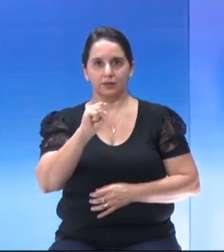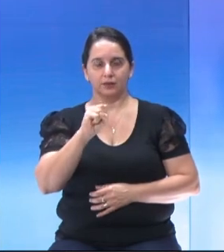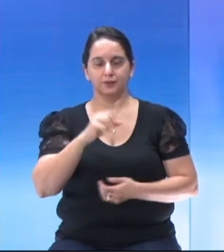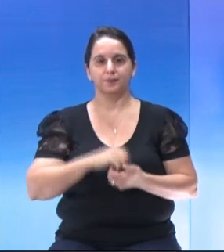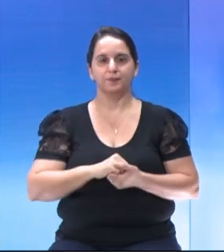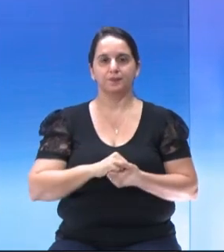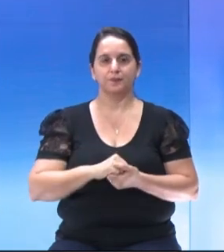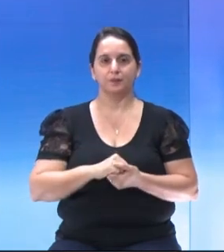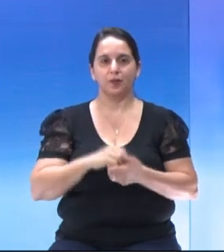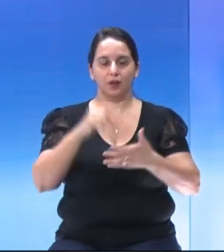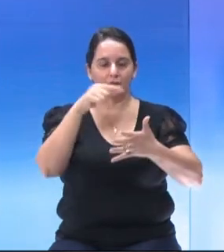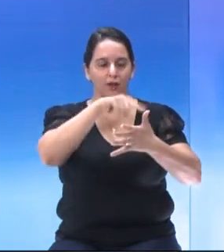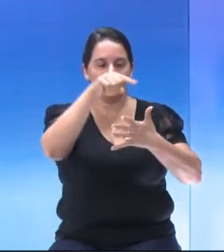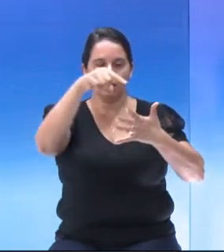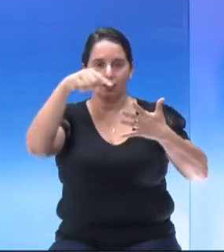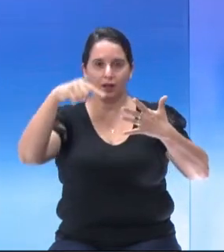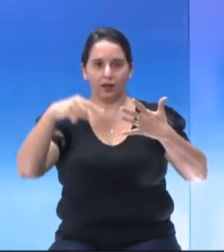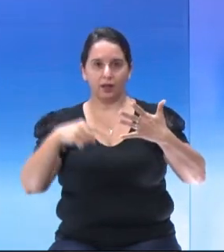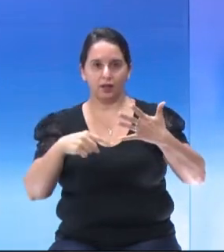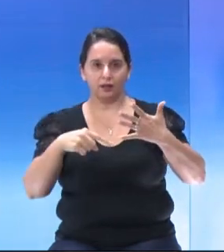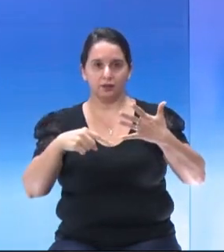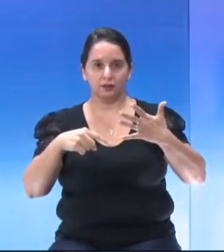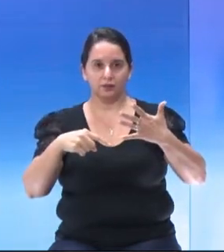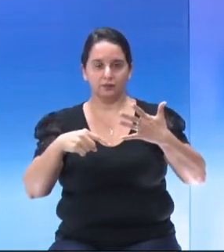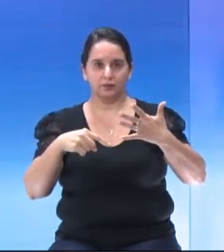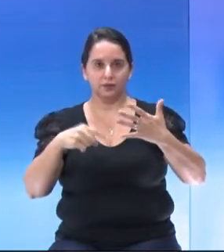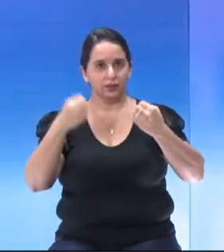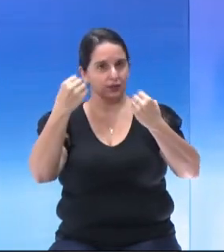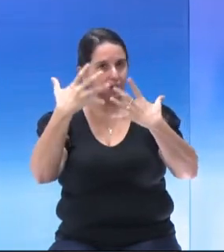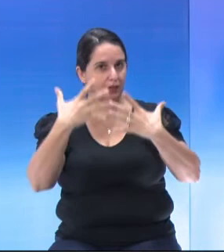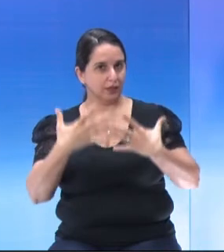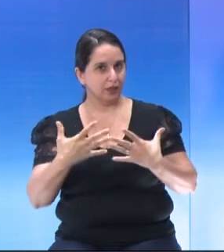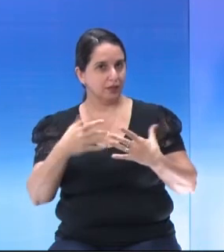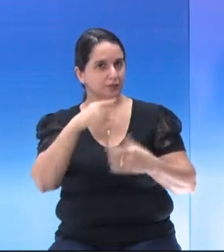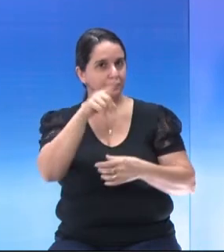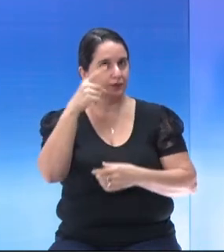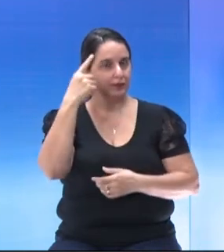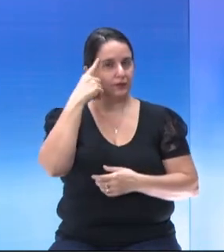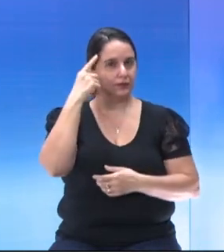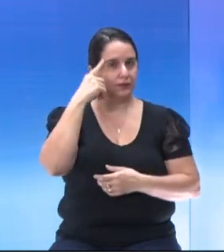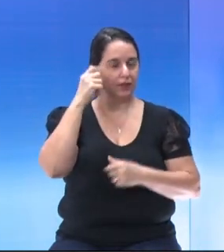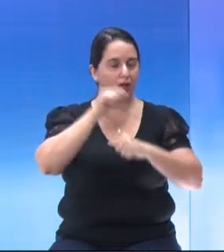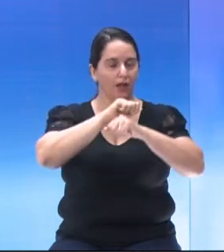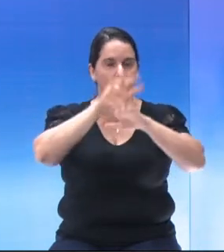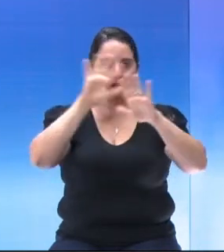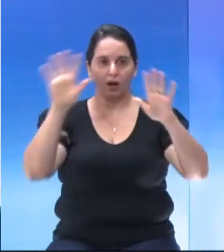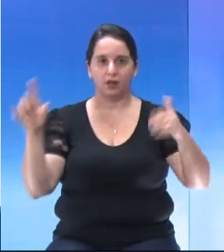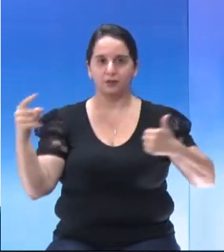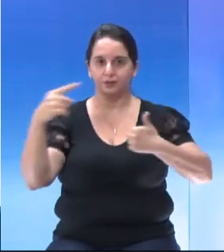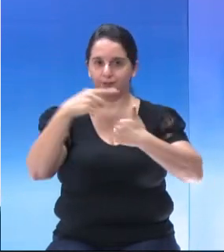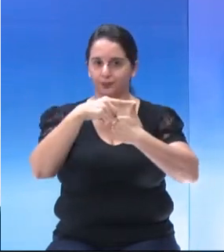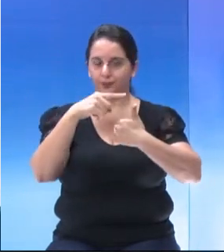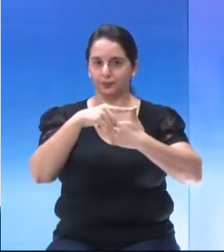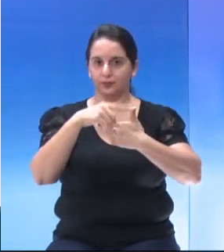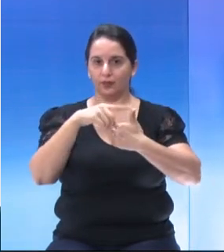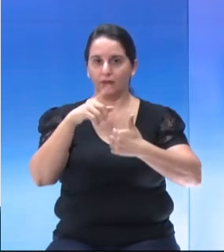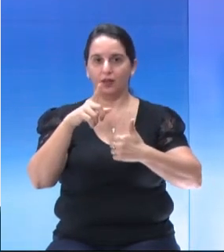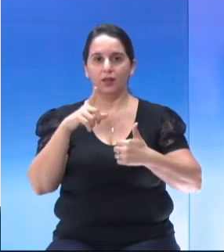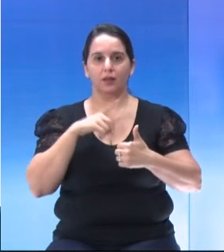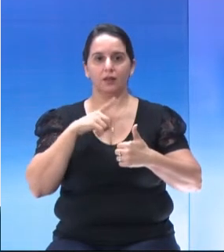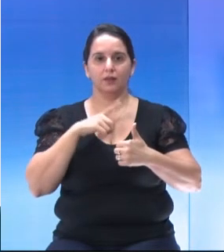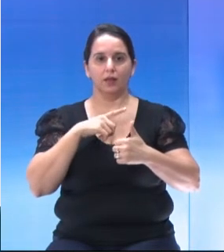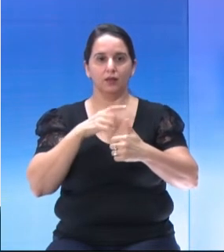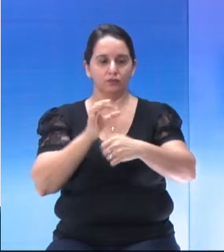quero refletir cada item com você, aliás, cada letra, para você entender claramente. A letra